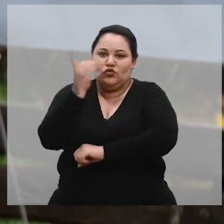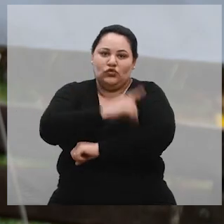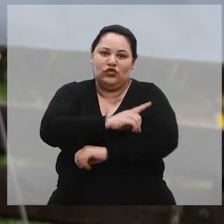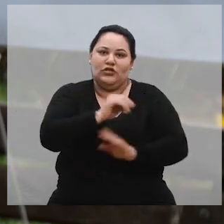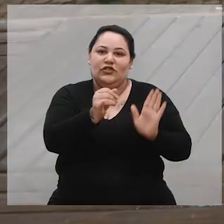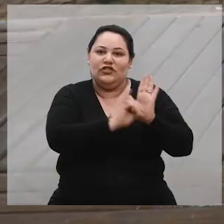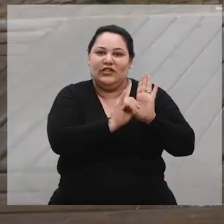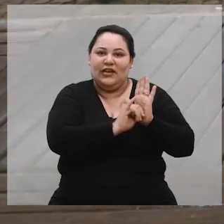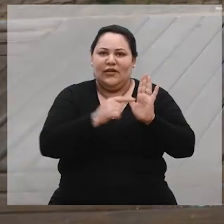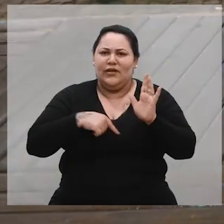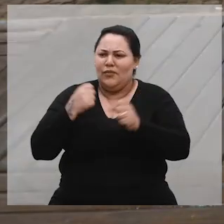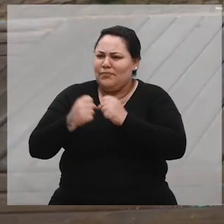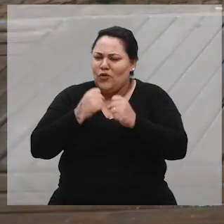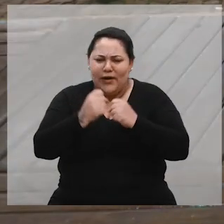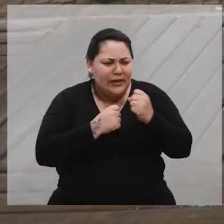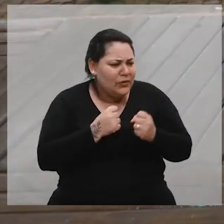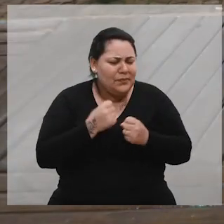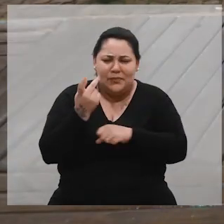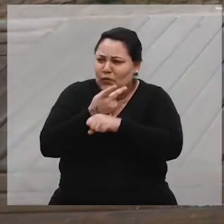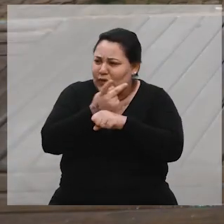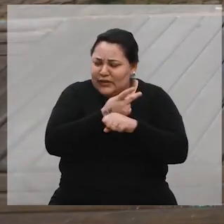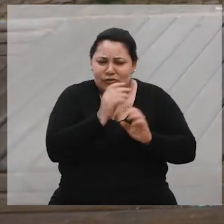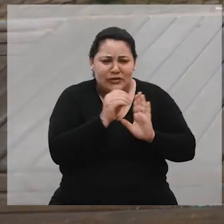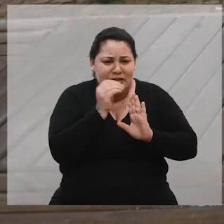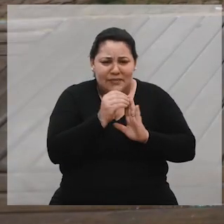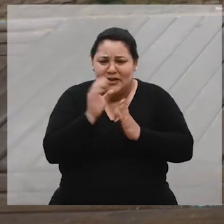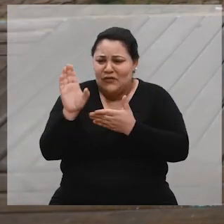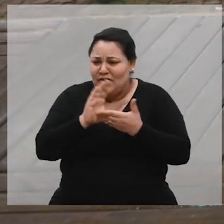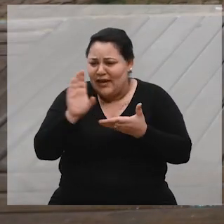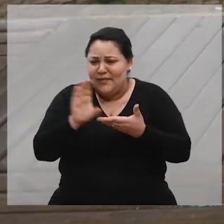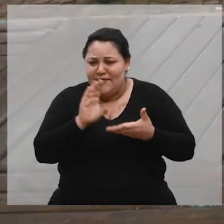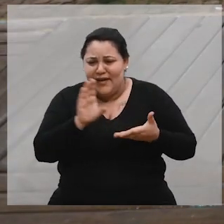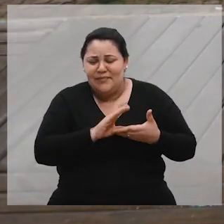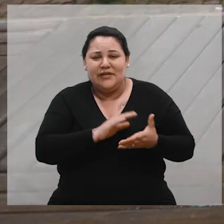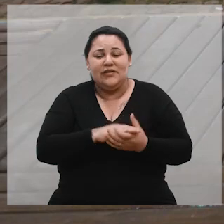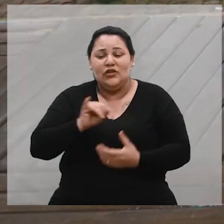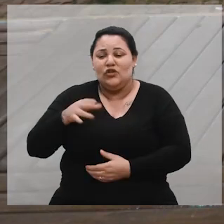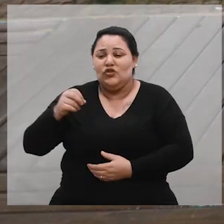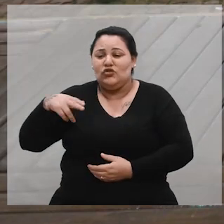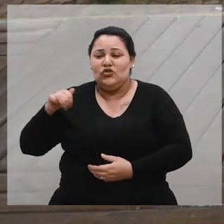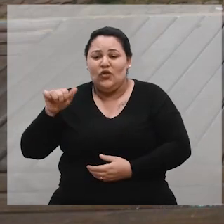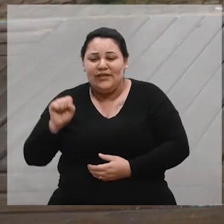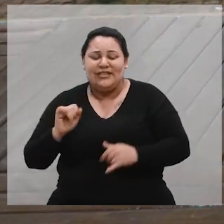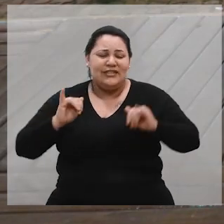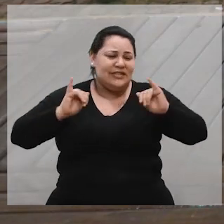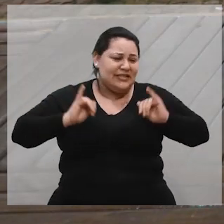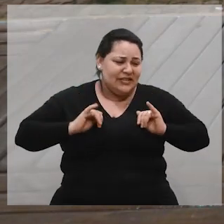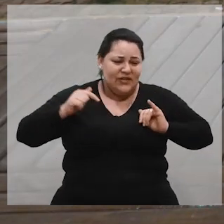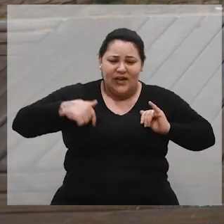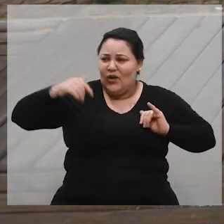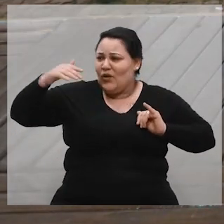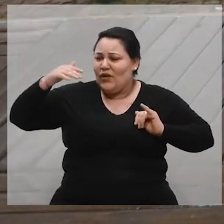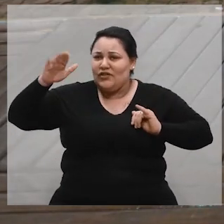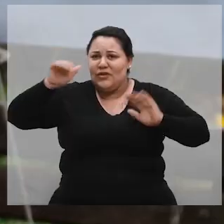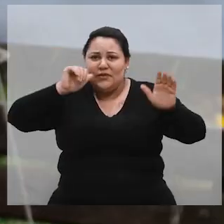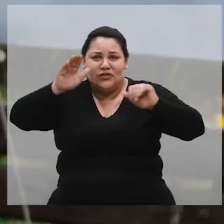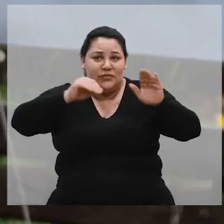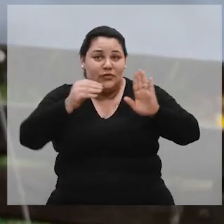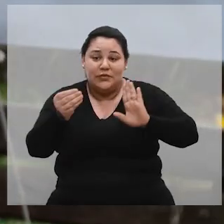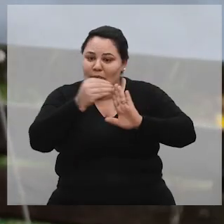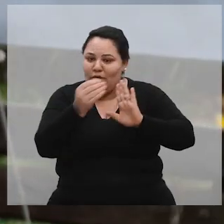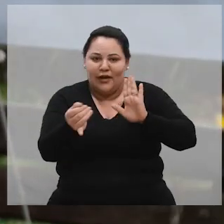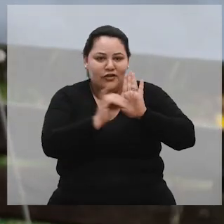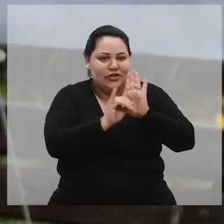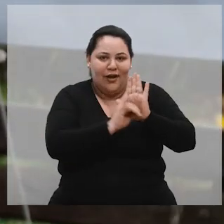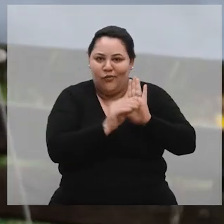do edital e eu correndo buscando orçamentos e o Jonas descansando no camarim. Peraí que eu te ajudo. Fulano edital, peraí que eu consigo. Porque tu tem que colocar no edital